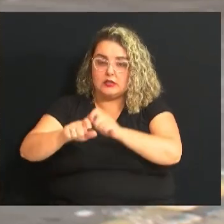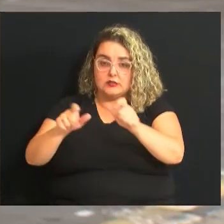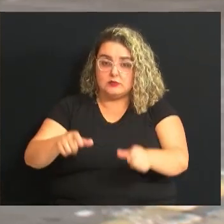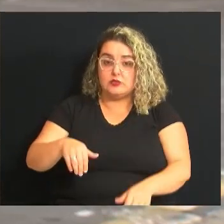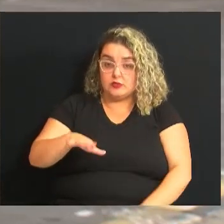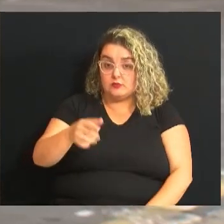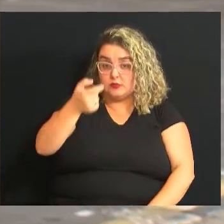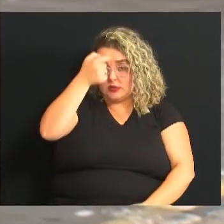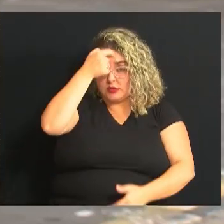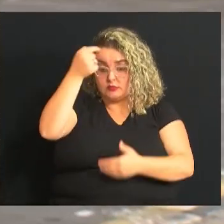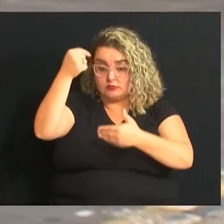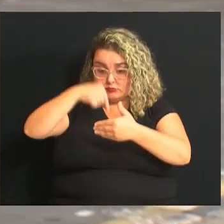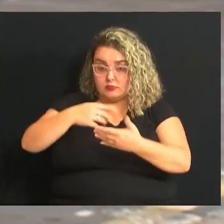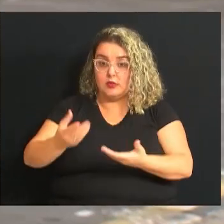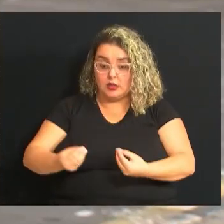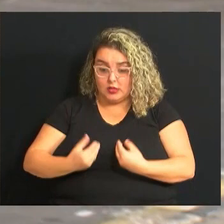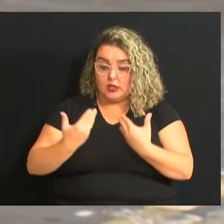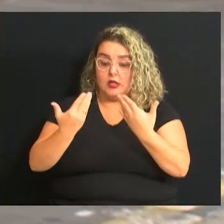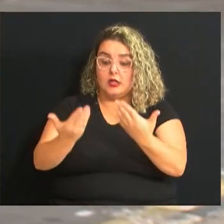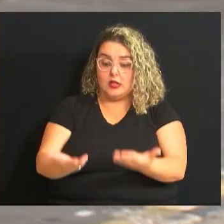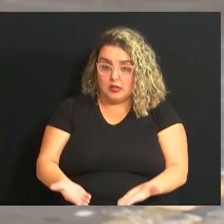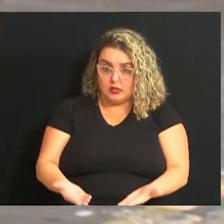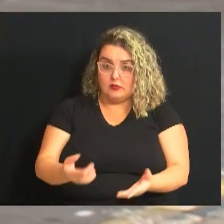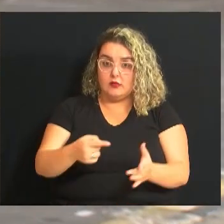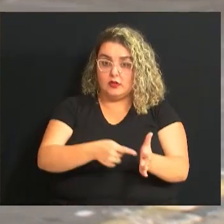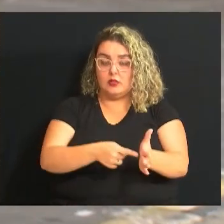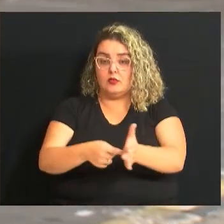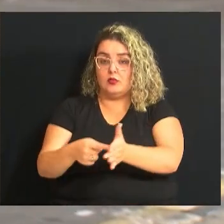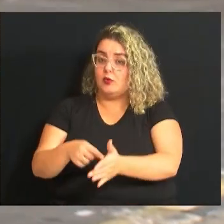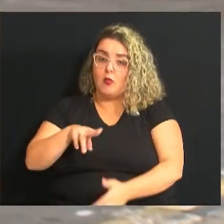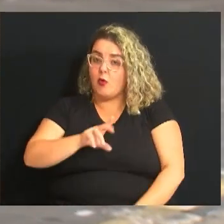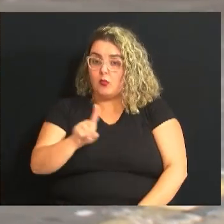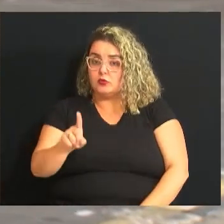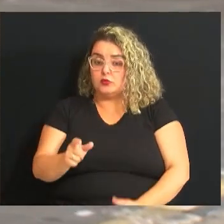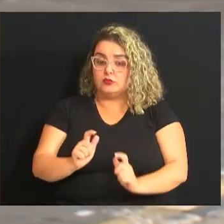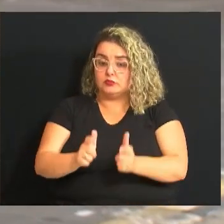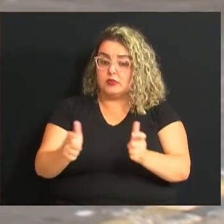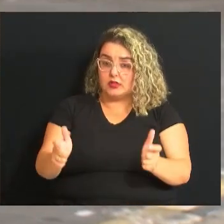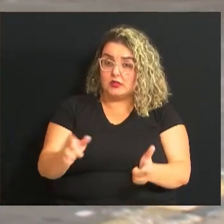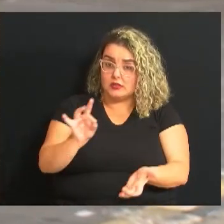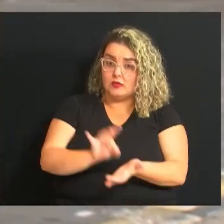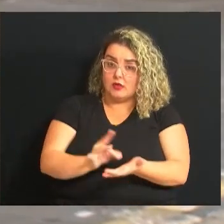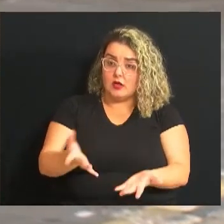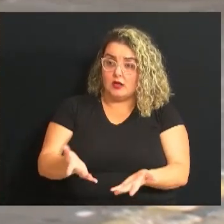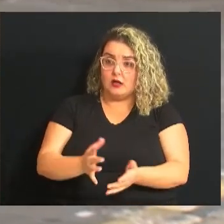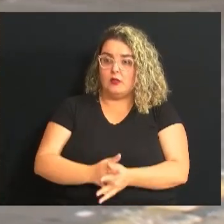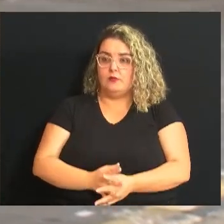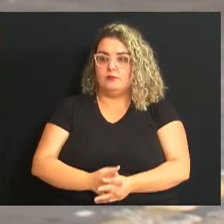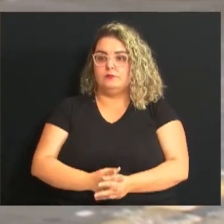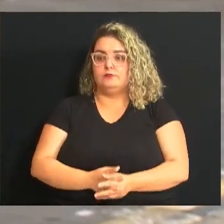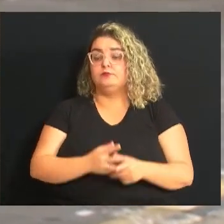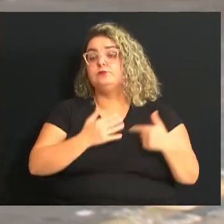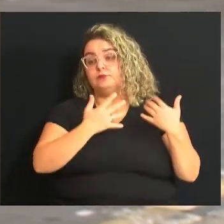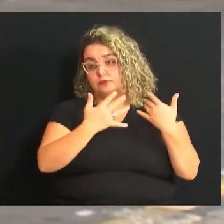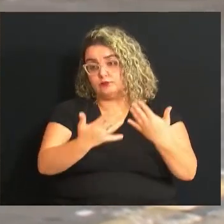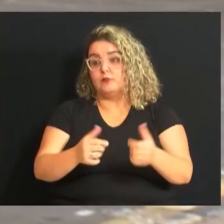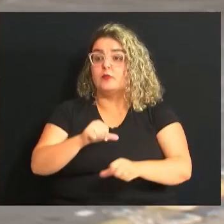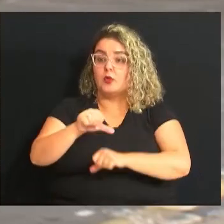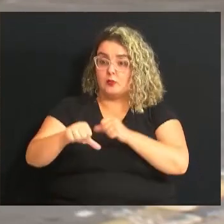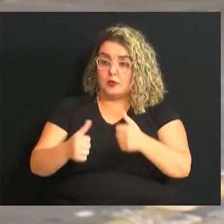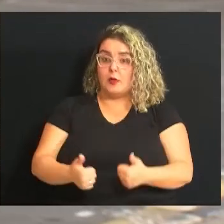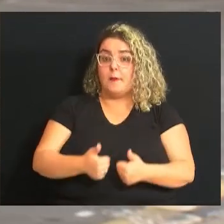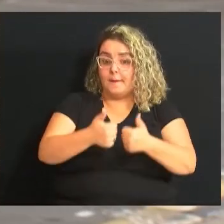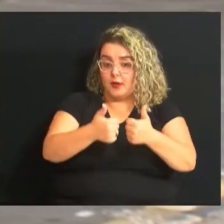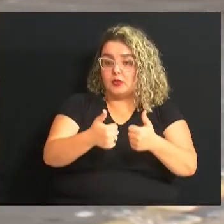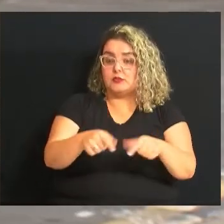denunciados, as pessoas estão mais conscientes e levando, né, denunciando, ou não? Está crescendo mesmo os casos? De lá para cá, o